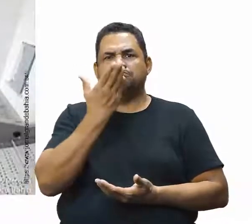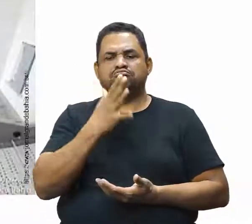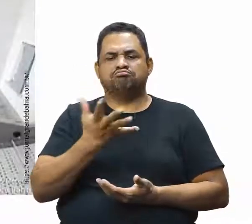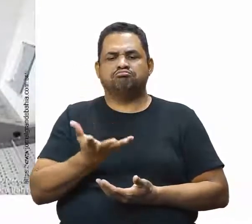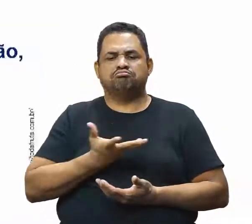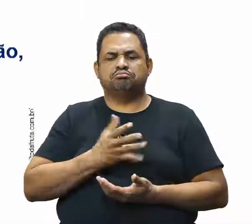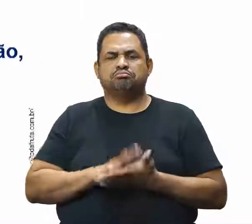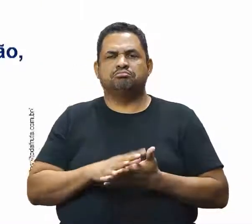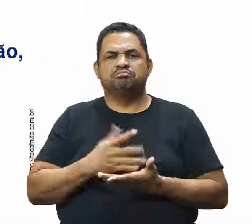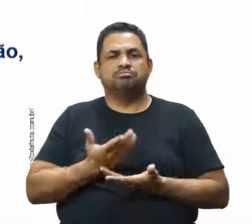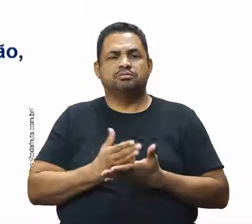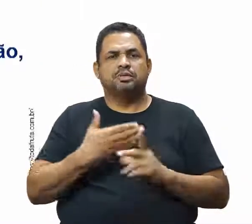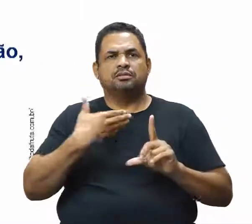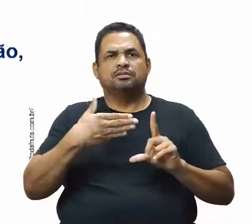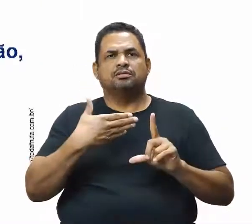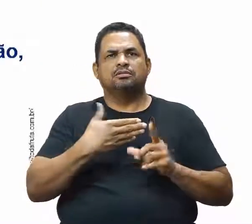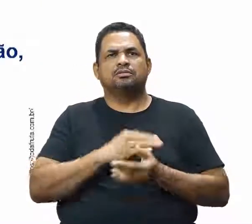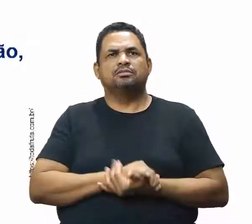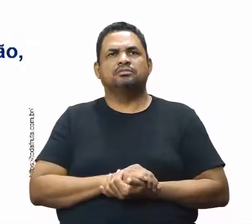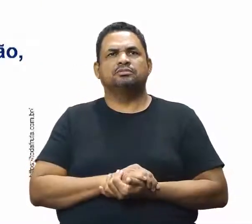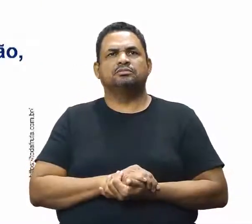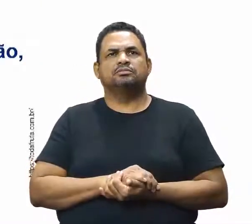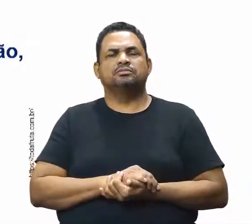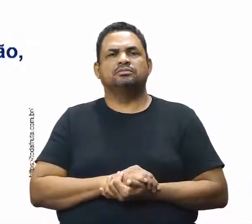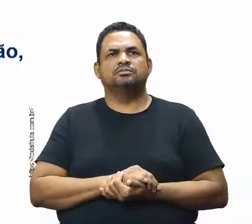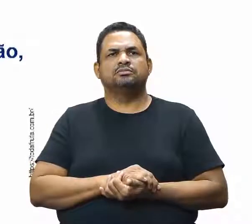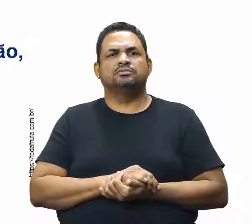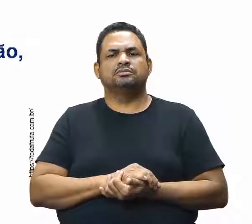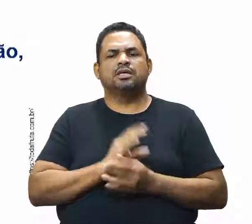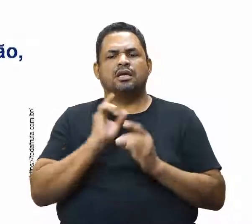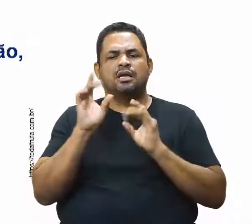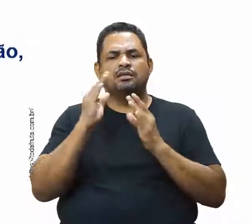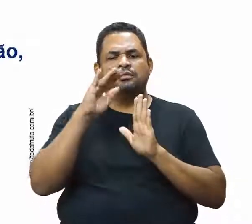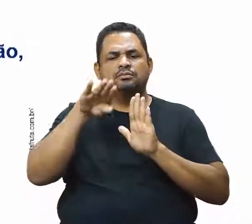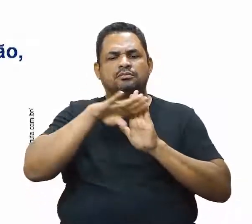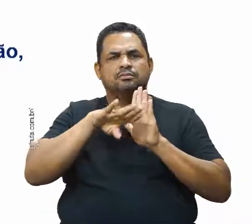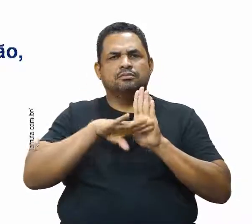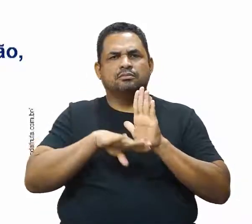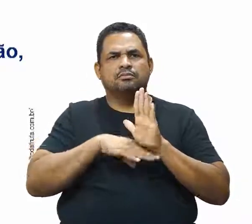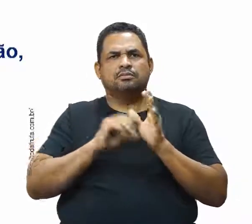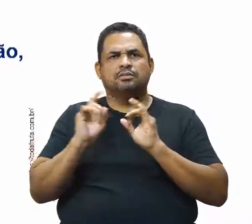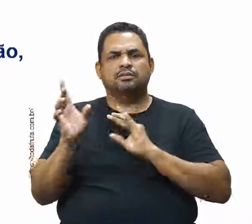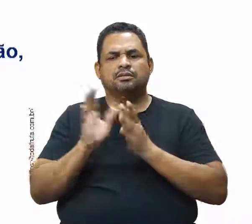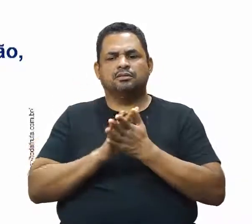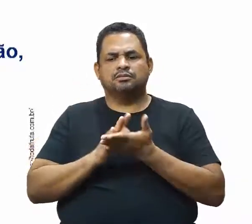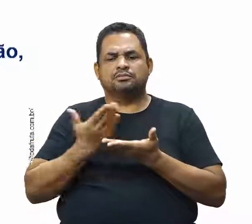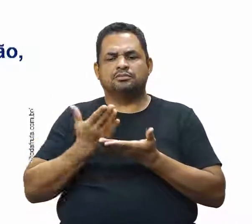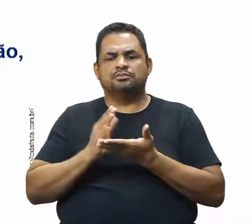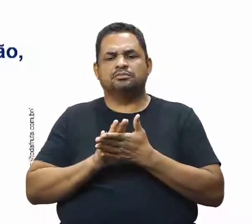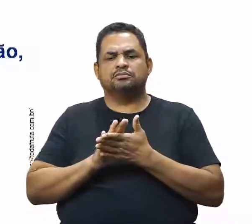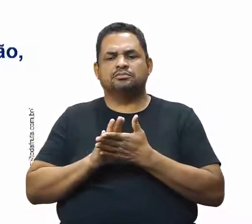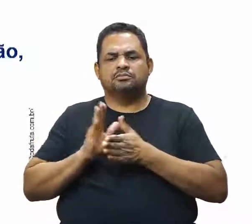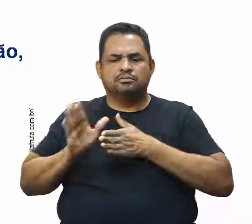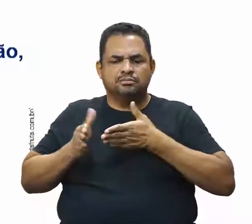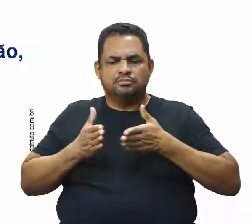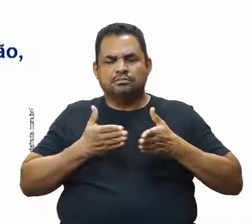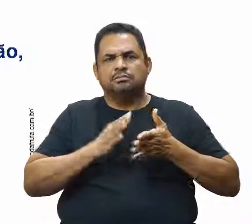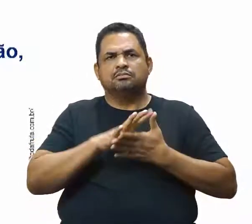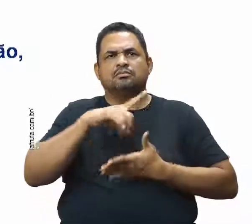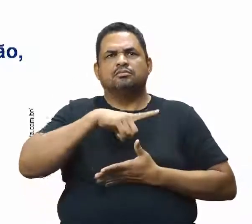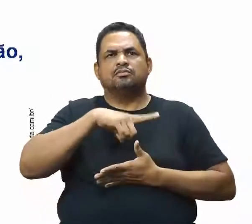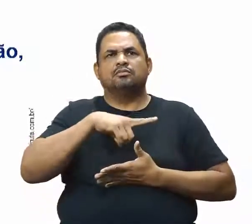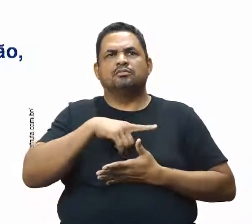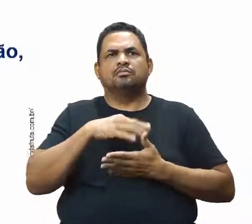aí. Deus, não pode não. Então vamos parte a parte. Para cada processo, nós temos aí o beneficiamento, nós